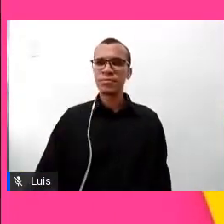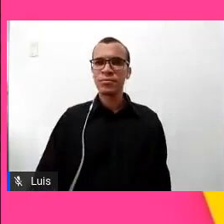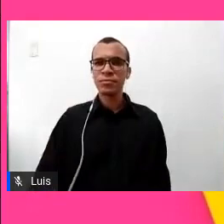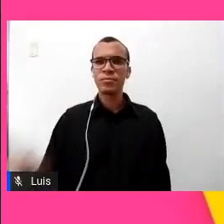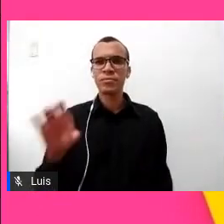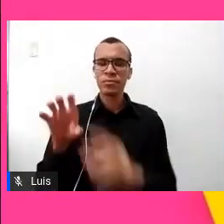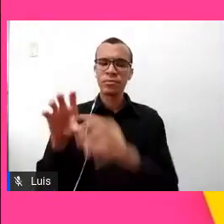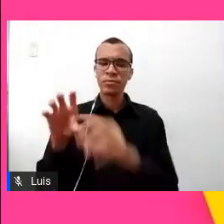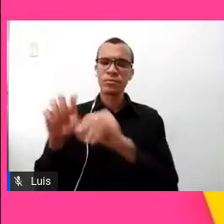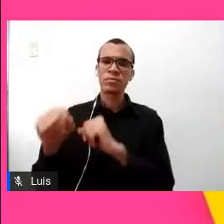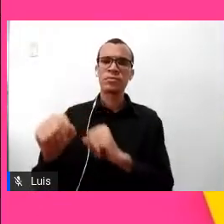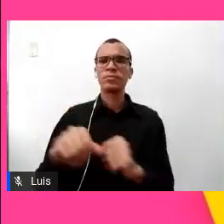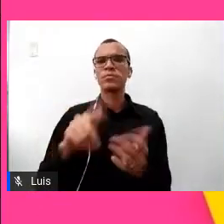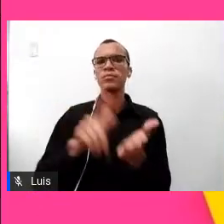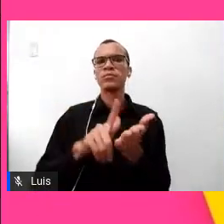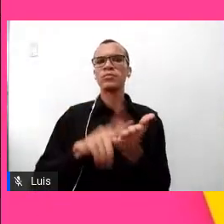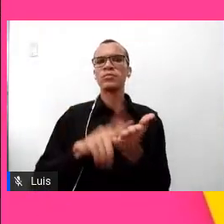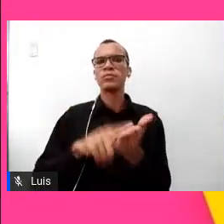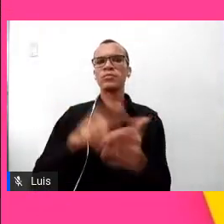papelão grosso,